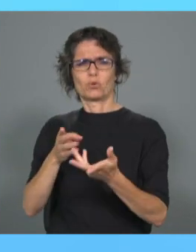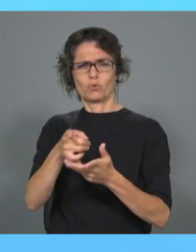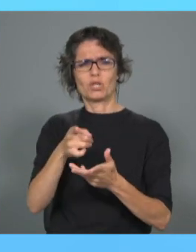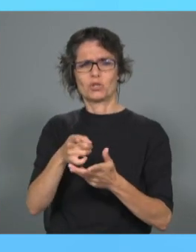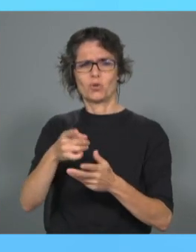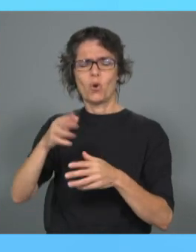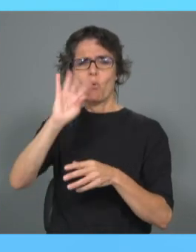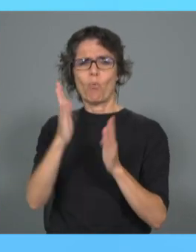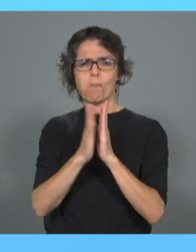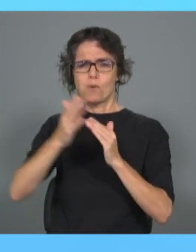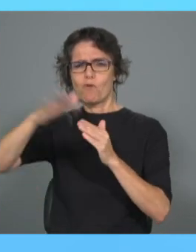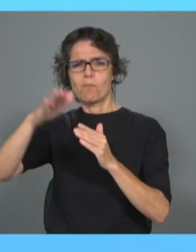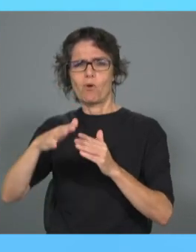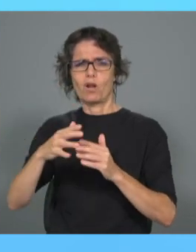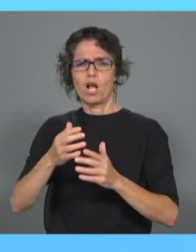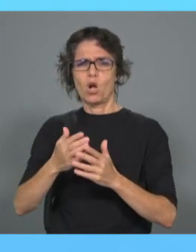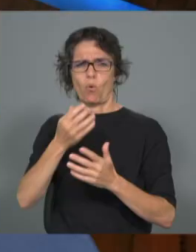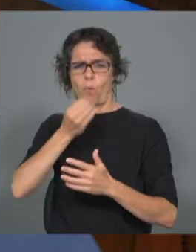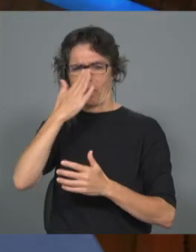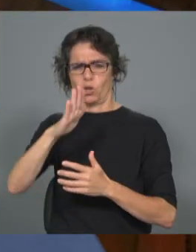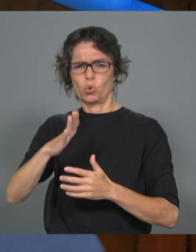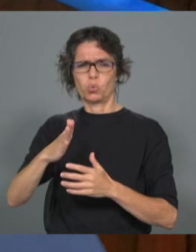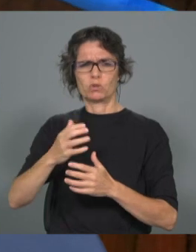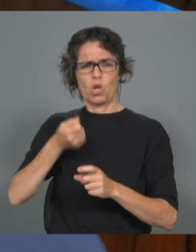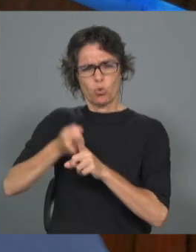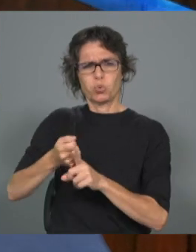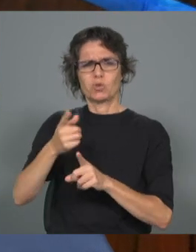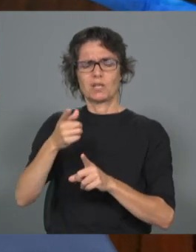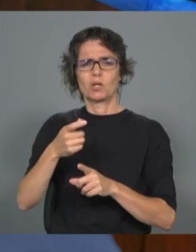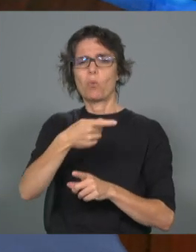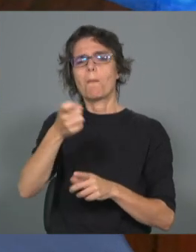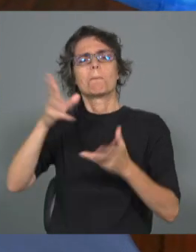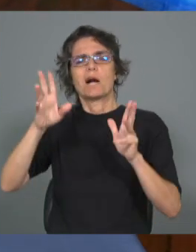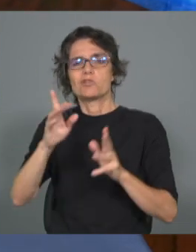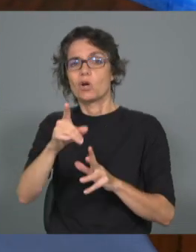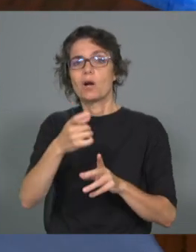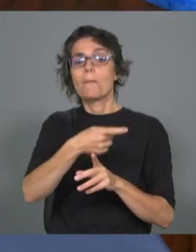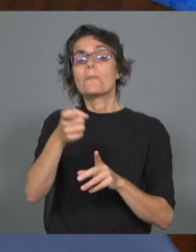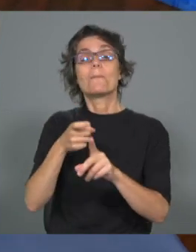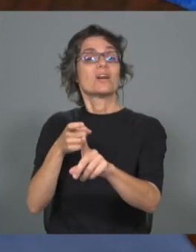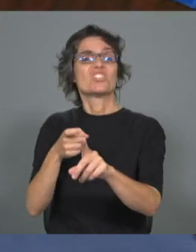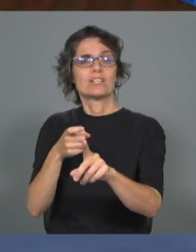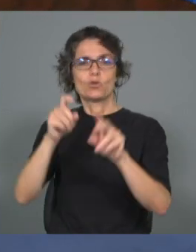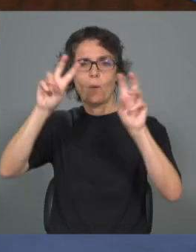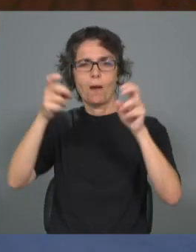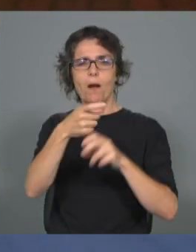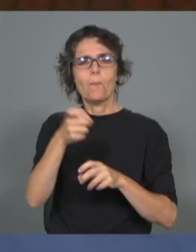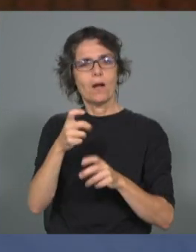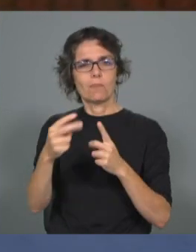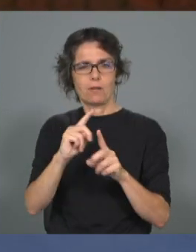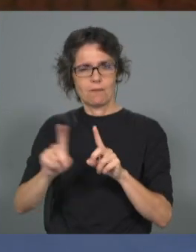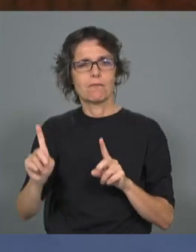com vontade de transformar o mundo e não sem força, não é? E até porque esta paz não é uma paz como nós imaginamos, é uma